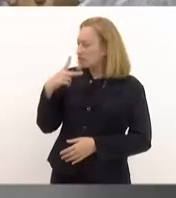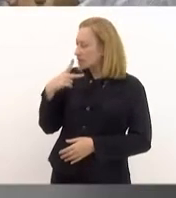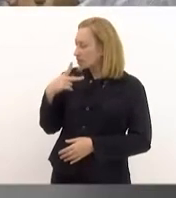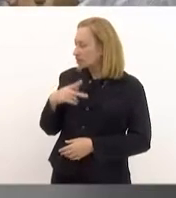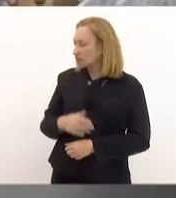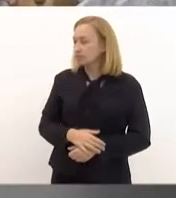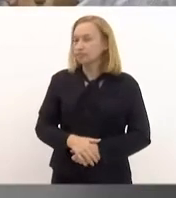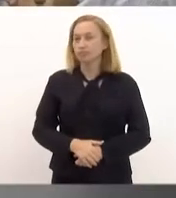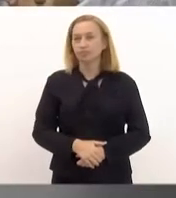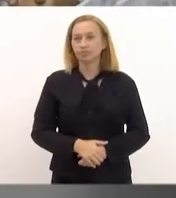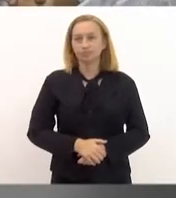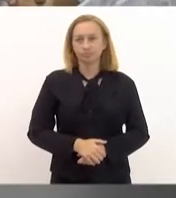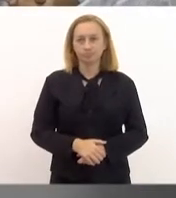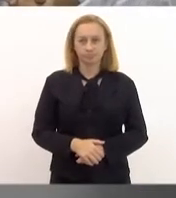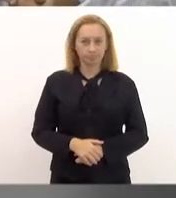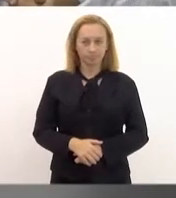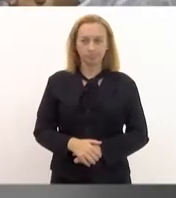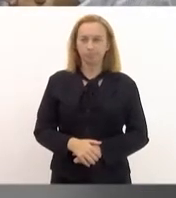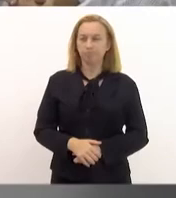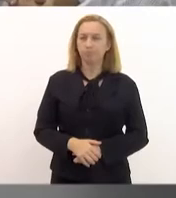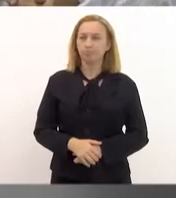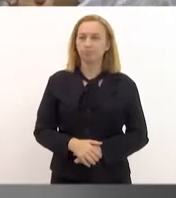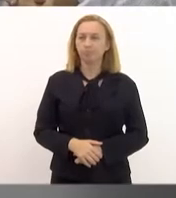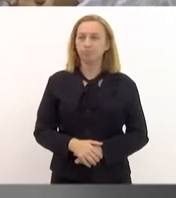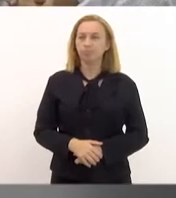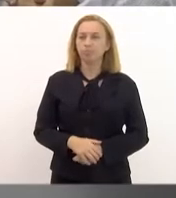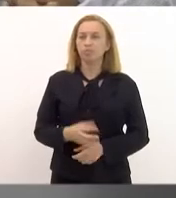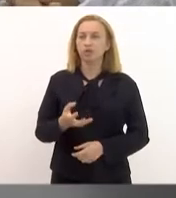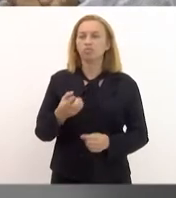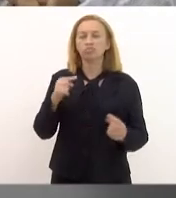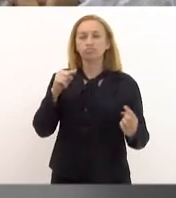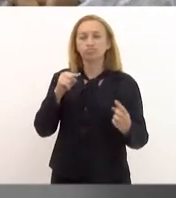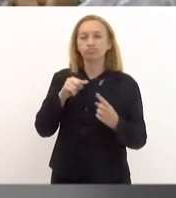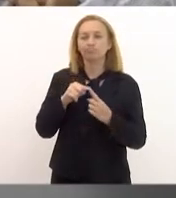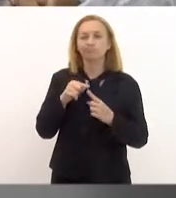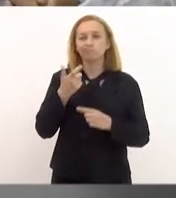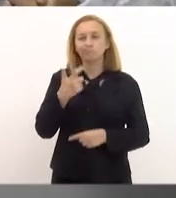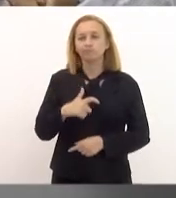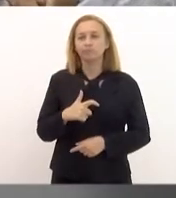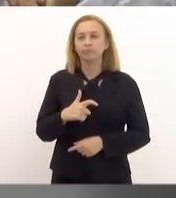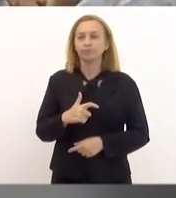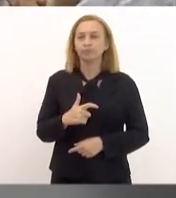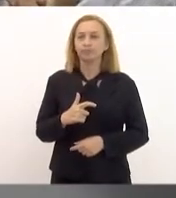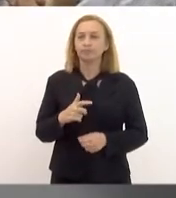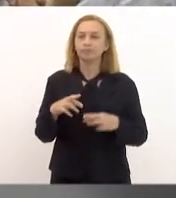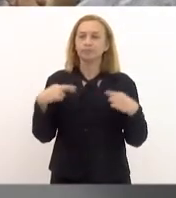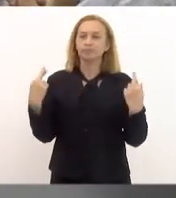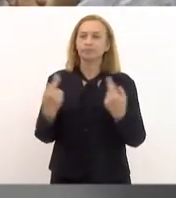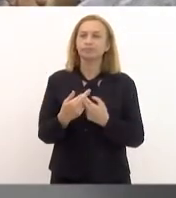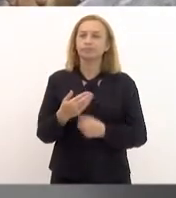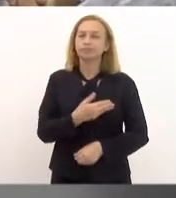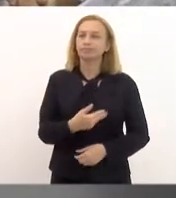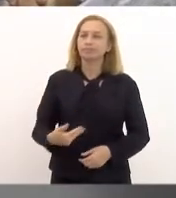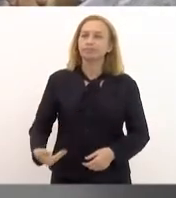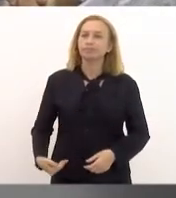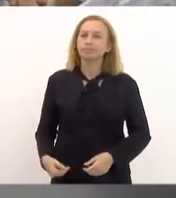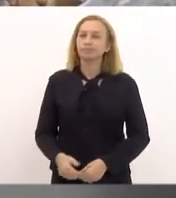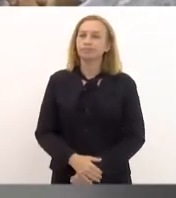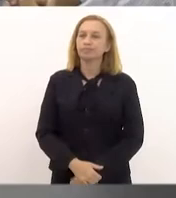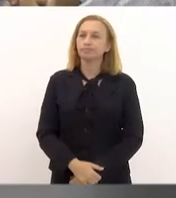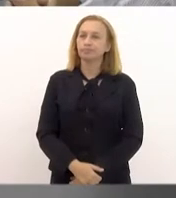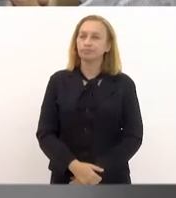Deputado Valdec, eu queria ser absolutamente objetivo. Sim. Esta é uma audiência pública.